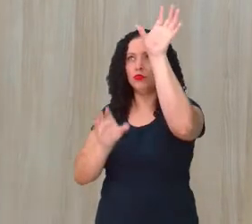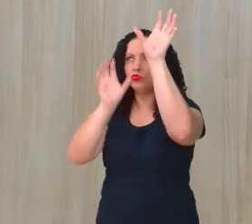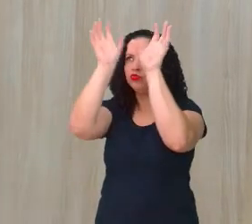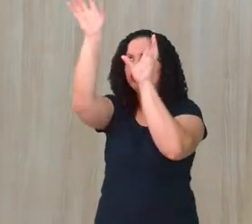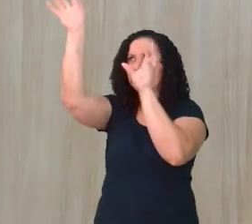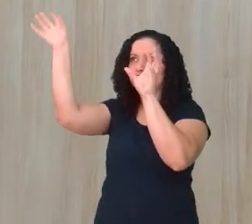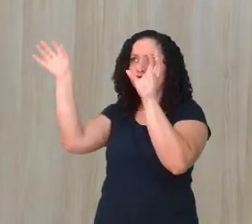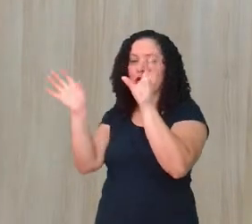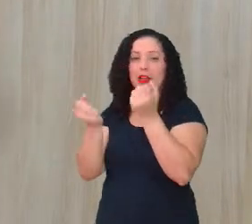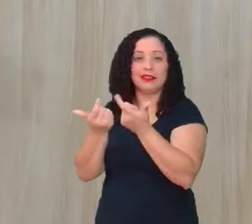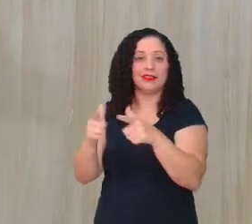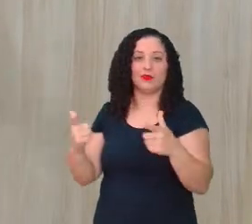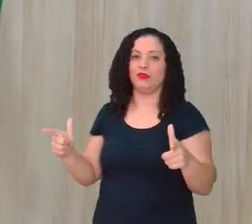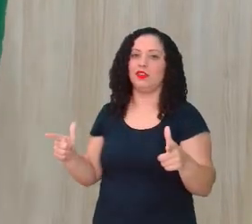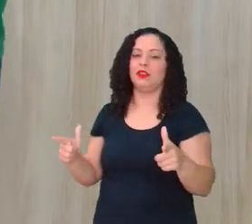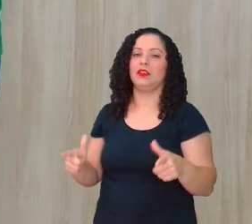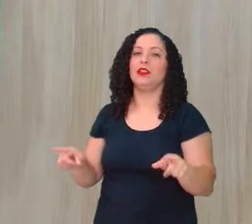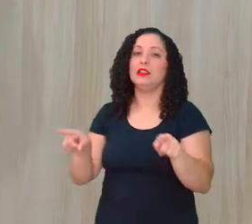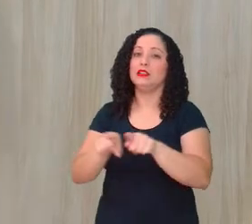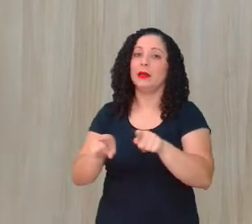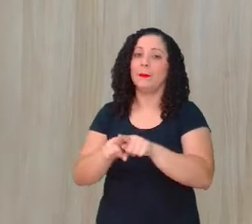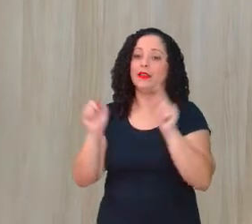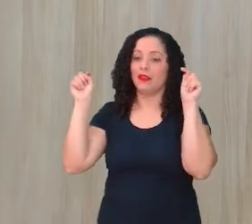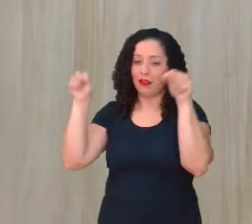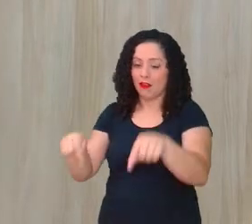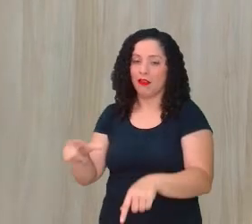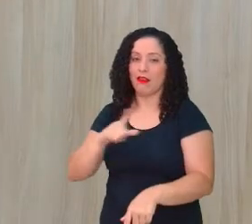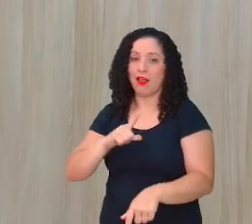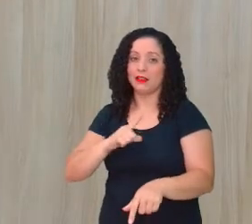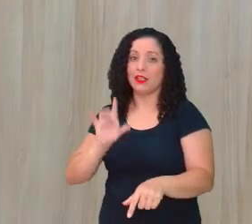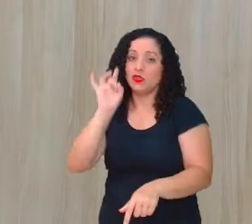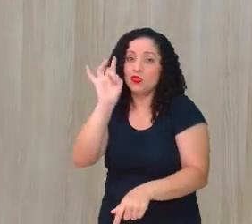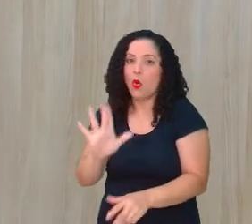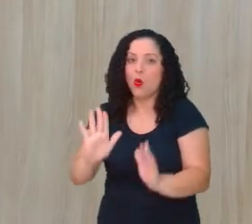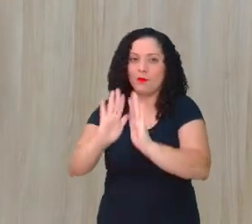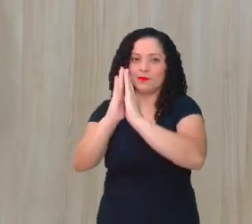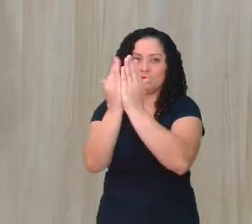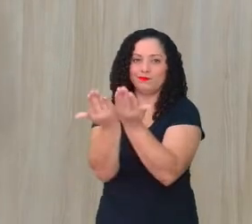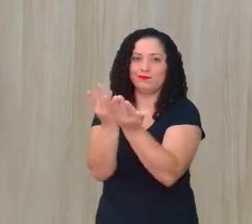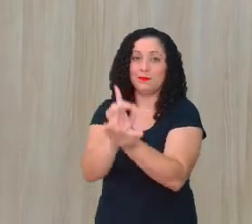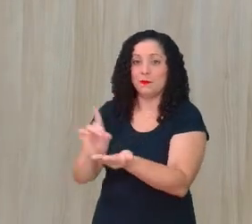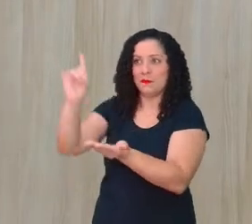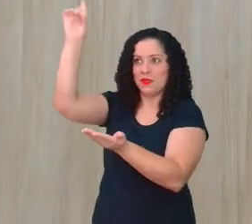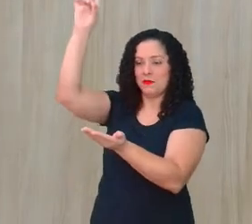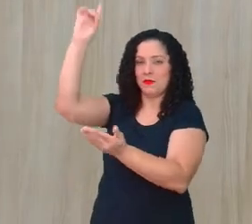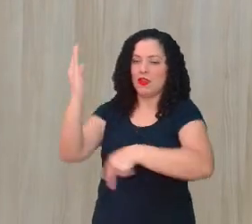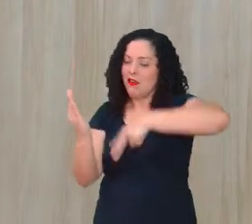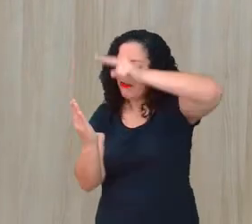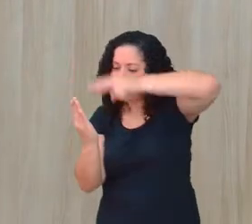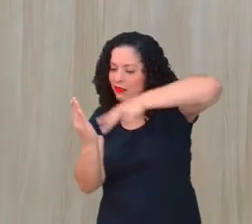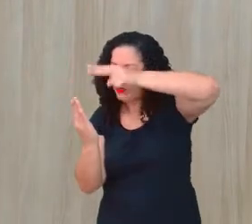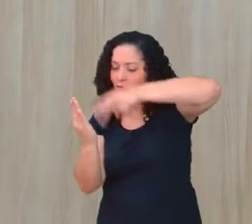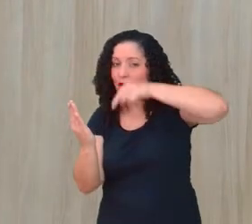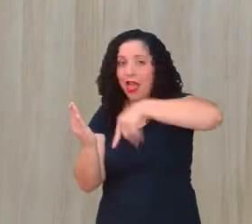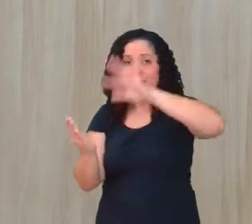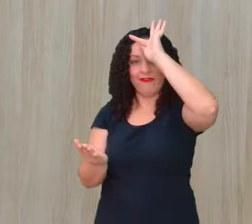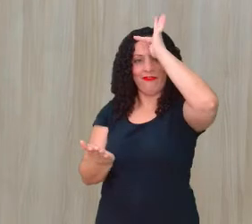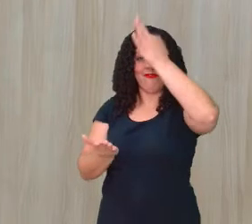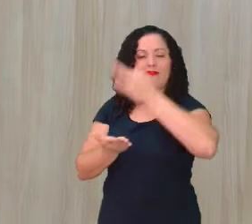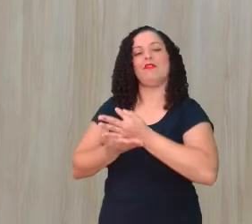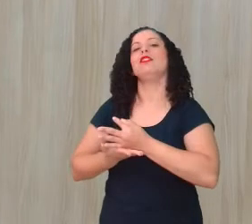Bíblia também, né, que isso, não é a única fonte de fé. A Bíblia, né, ela passa a ser constituída aí, né,